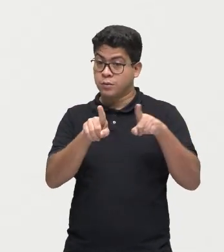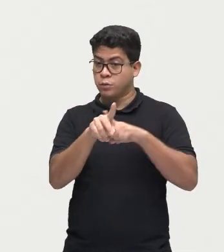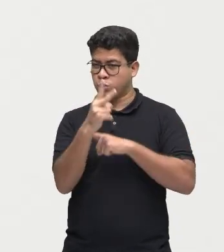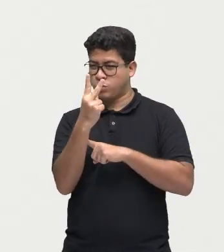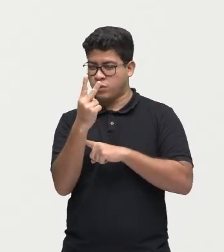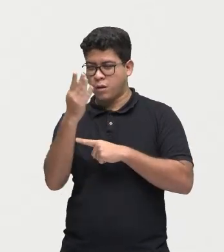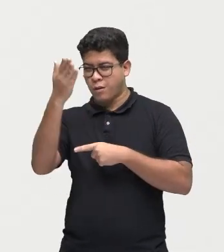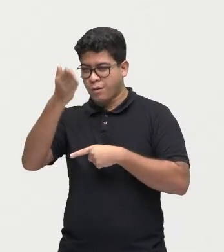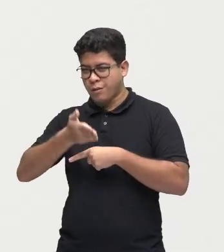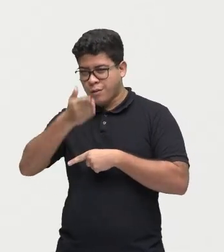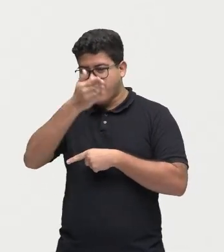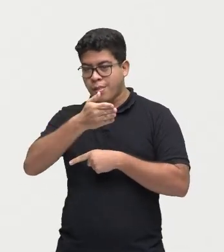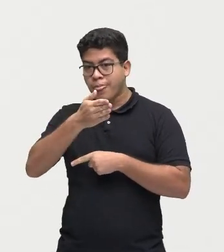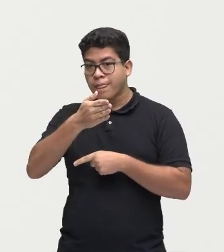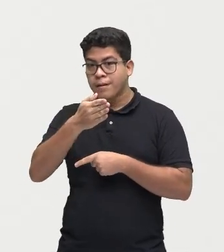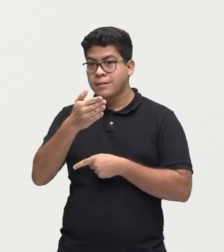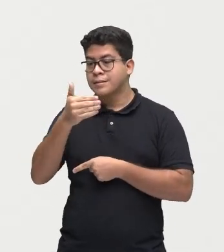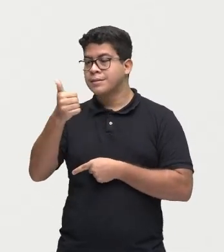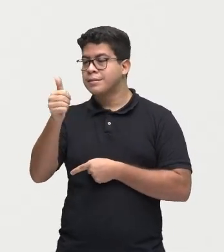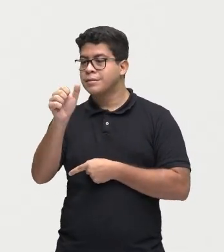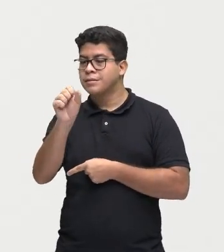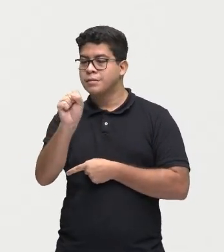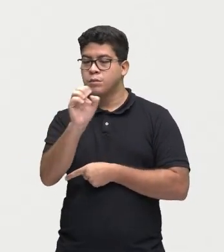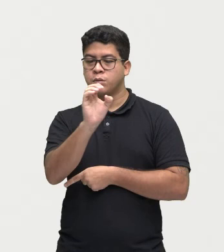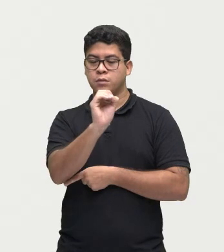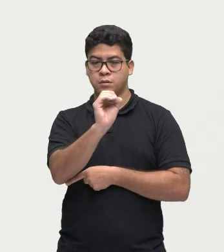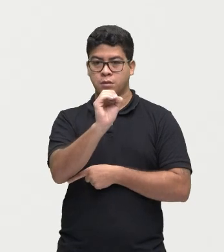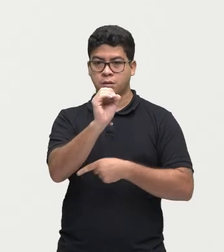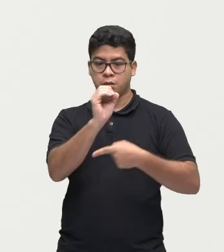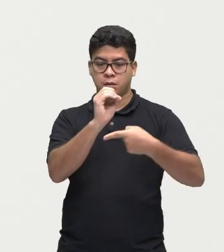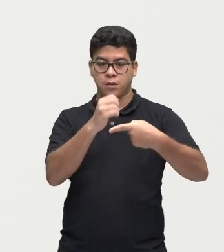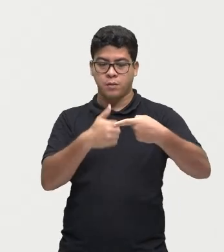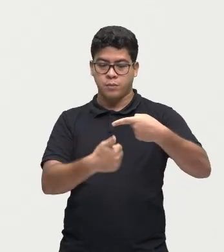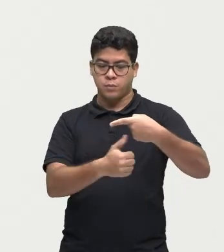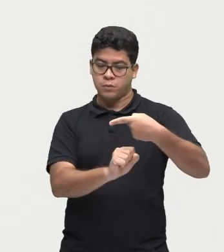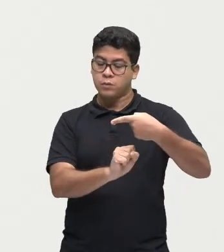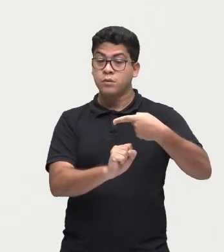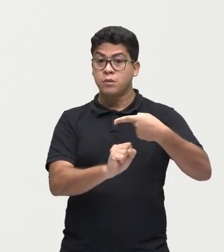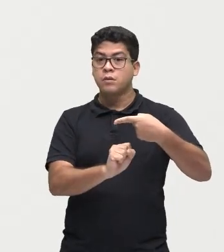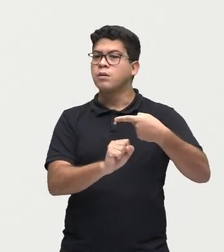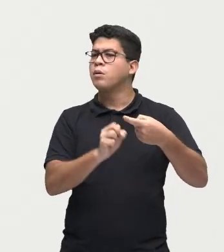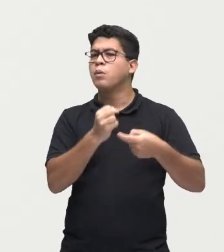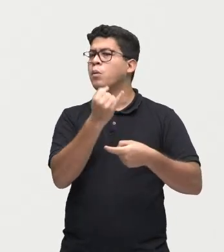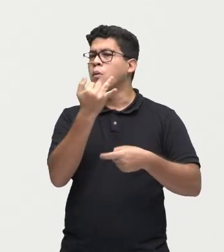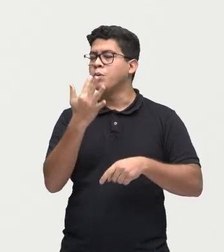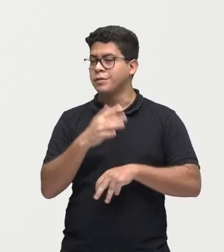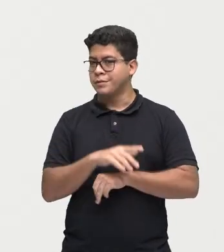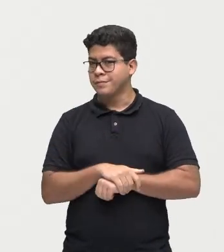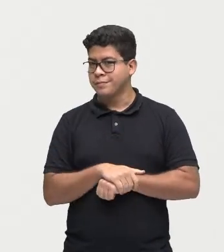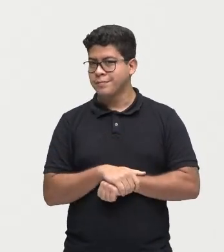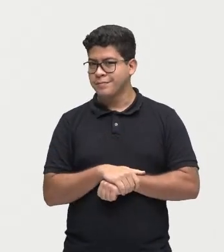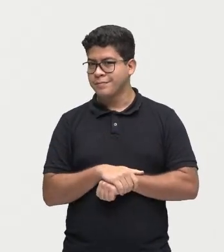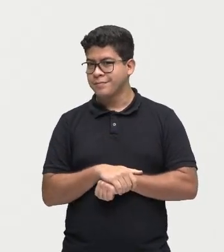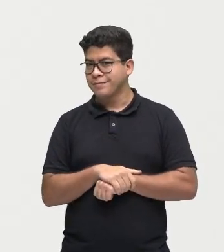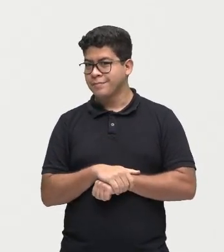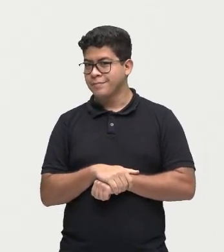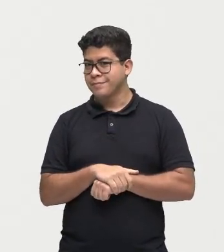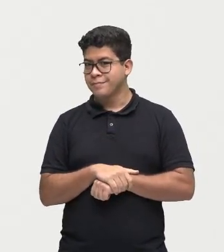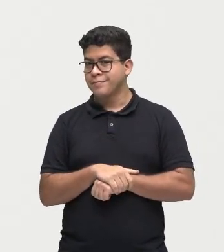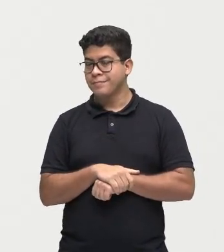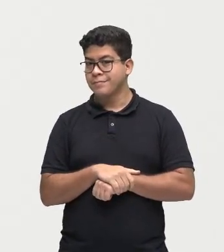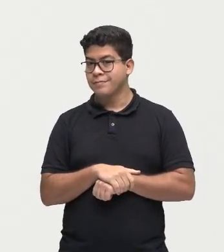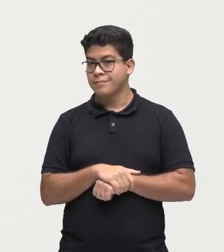ficou 180 por 18. Fazendo essa divisão, a gente vai ter 18 por 18 dá